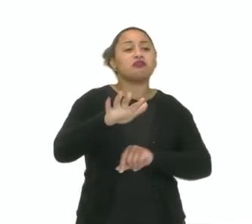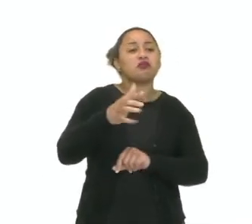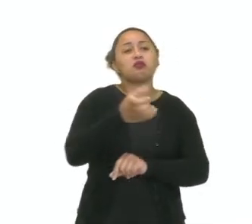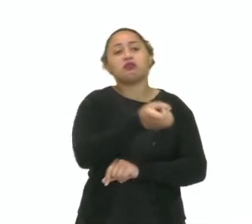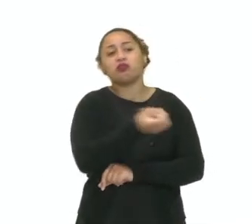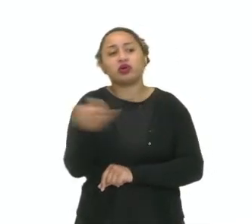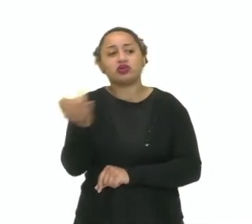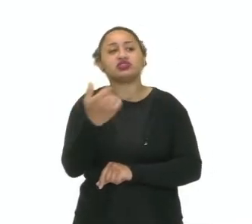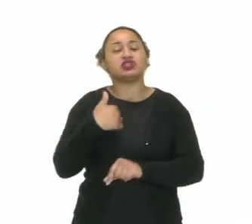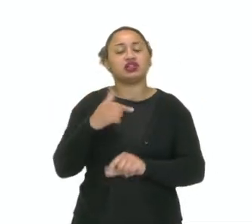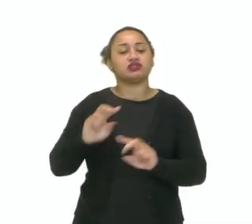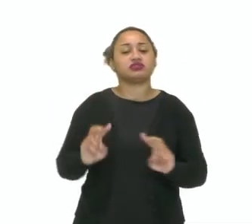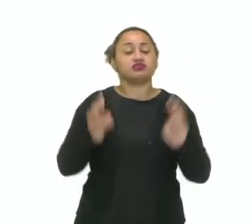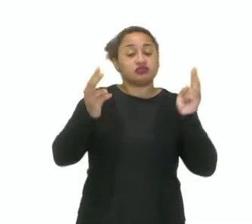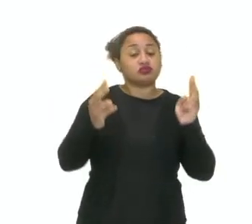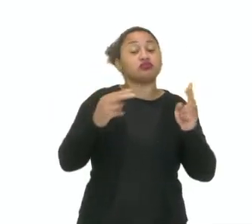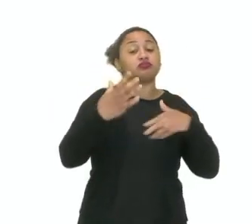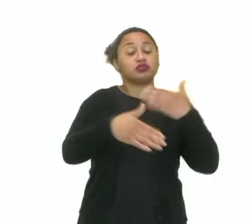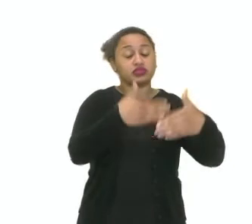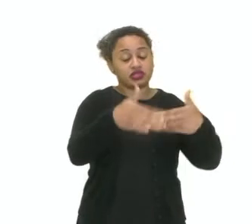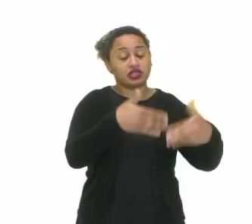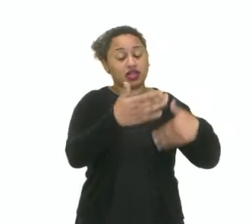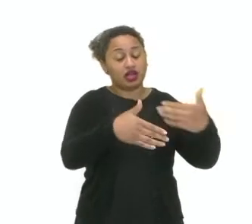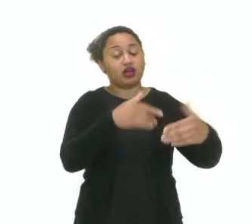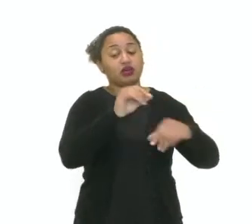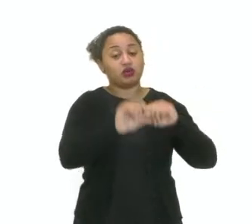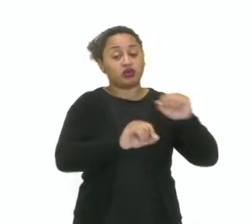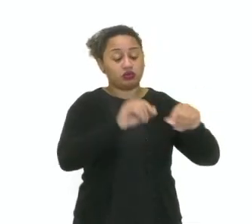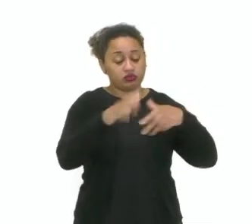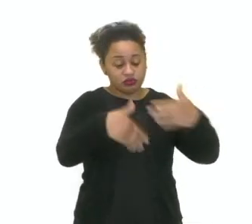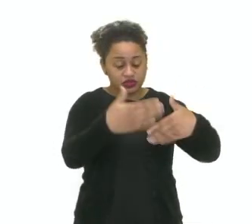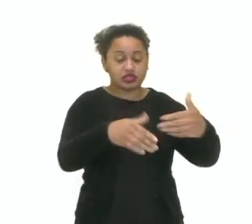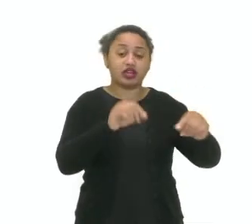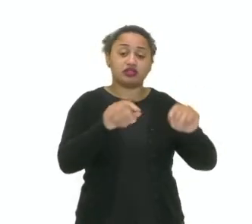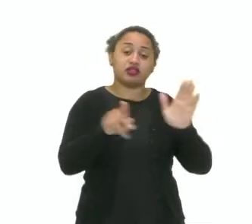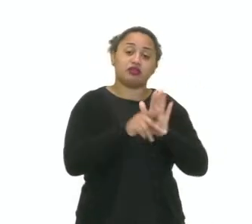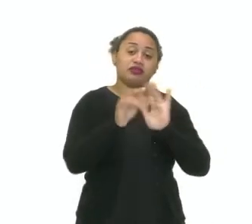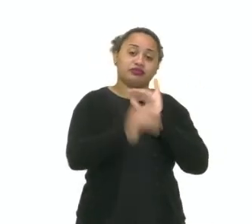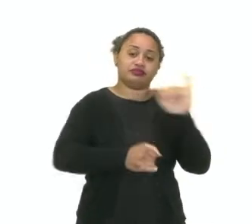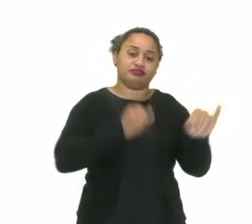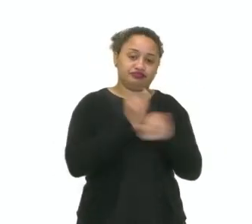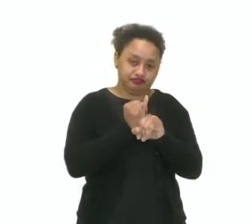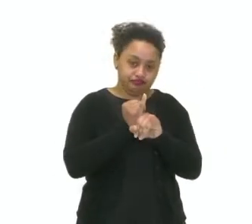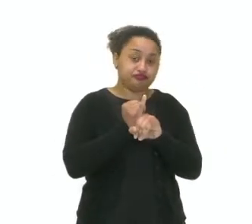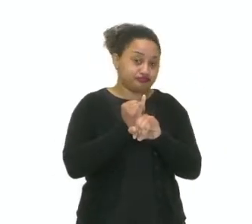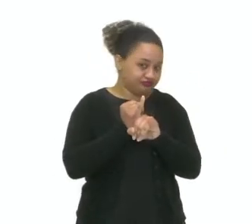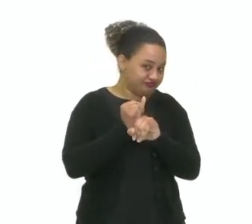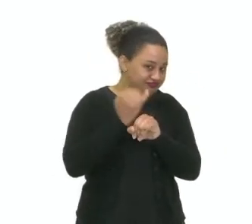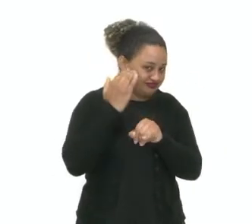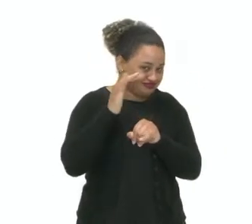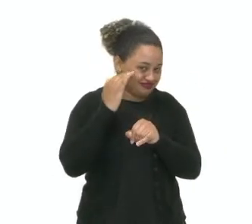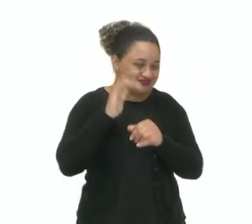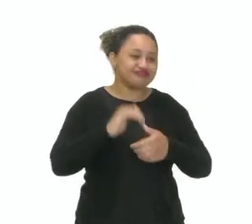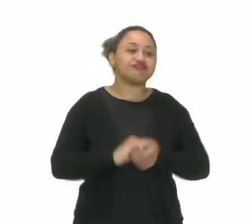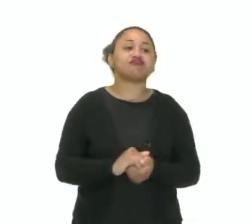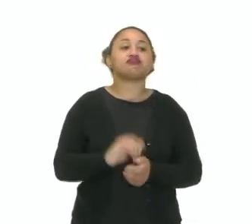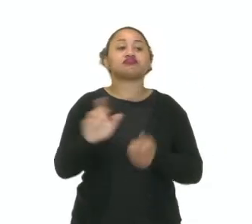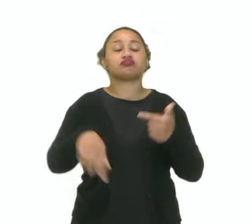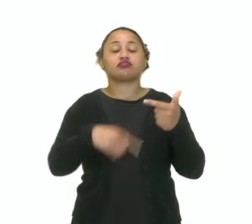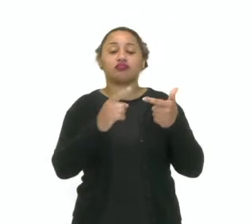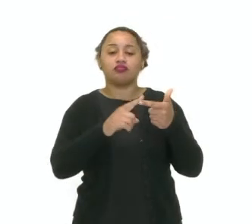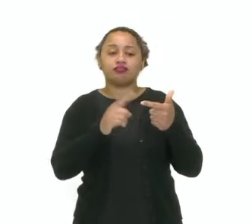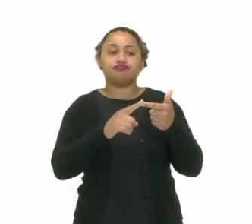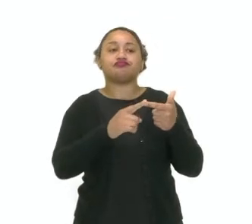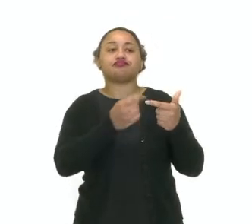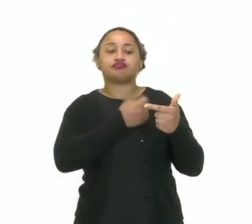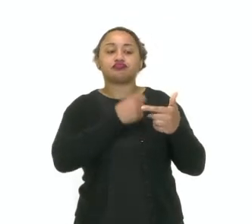sua cadeia de valor em produção, processo virtual. Tá ok? A